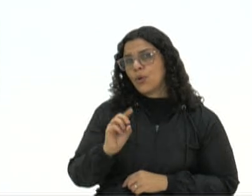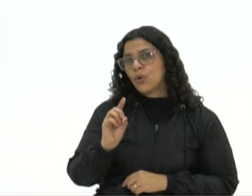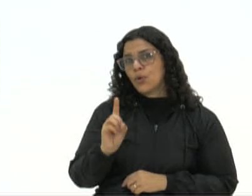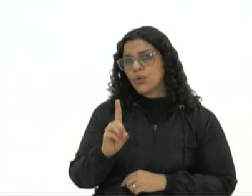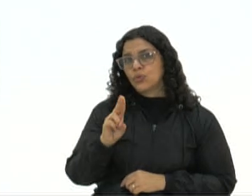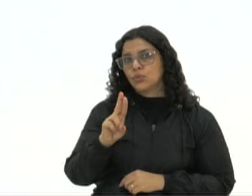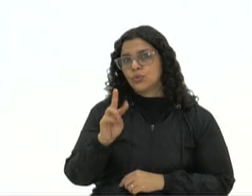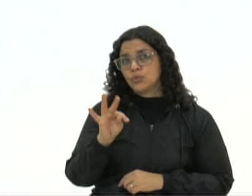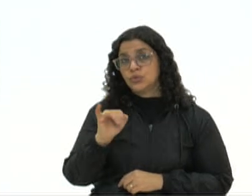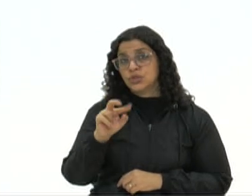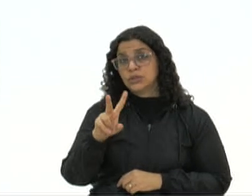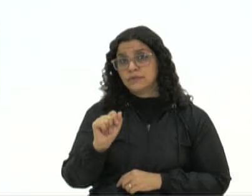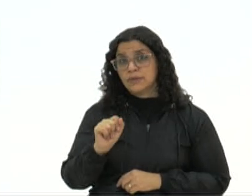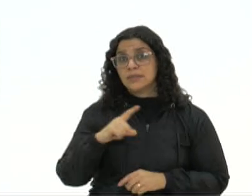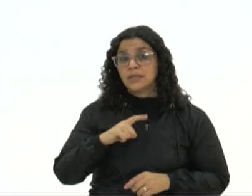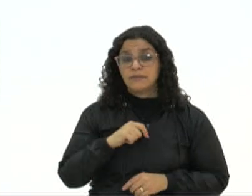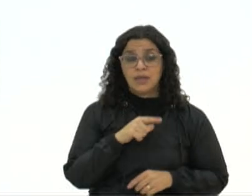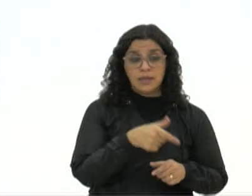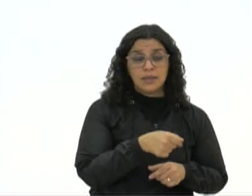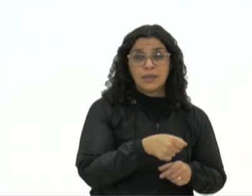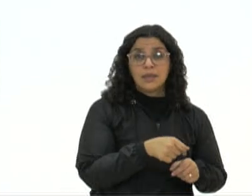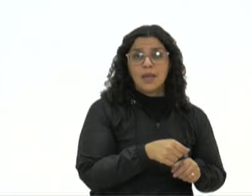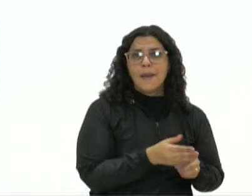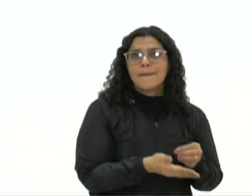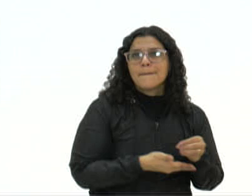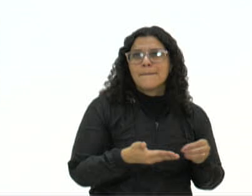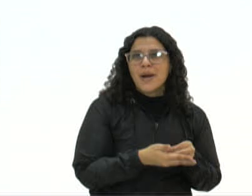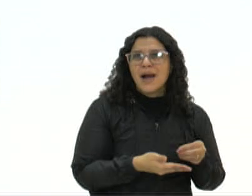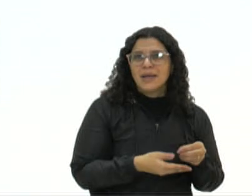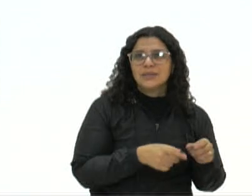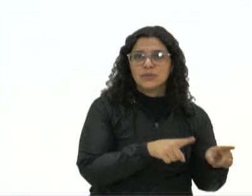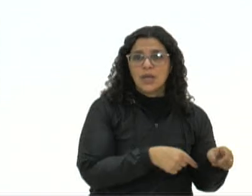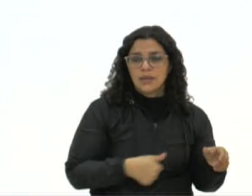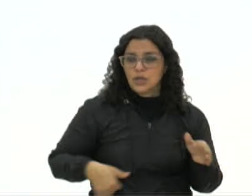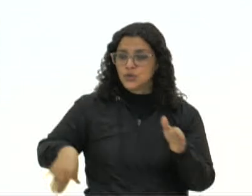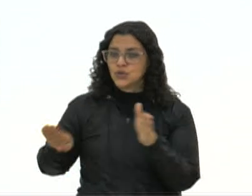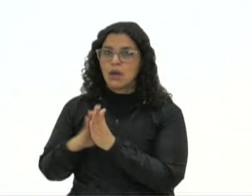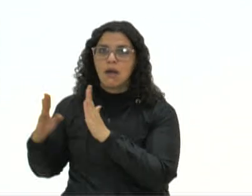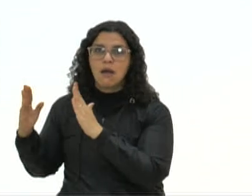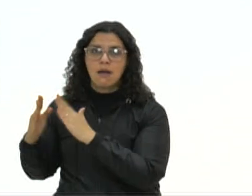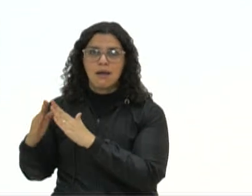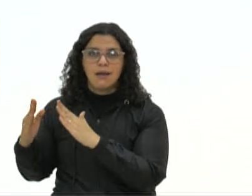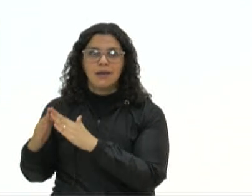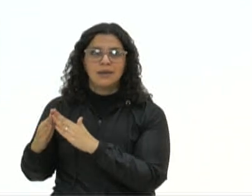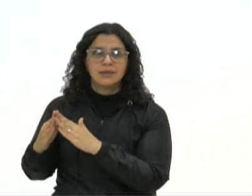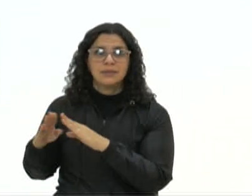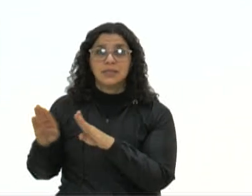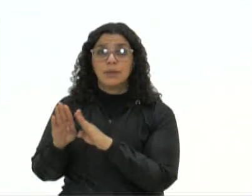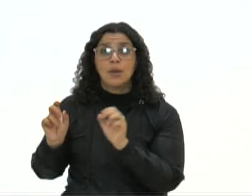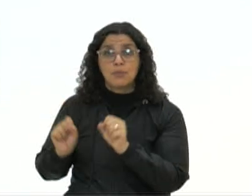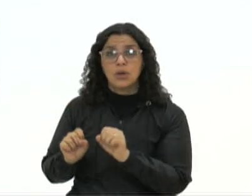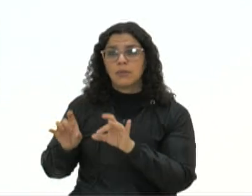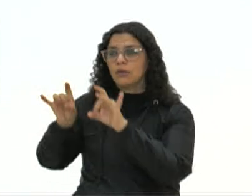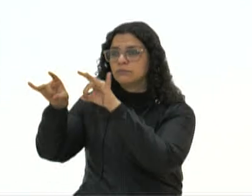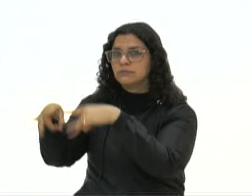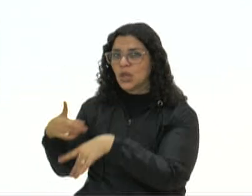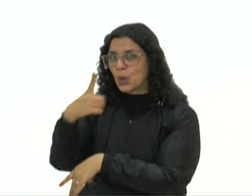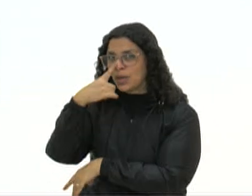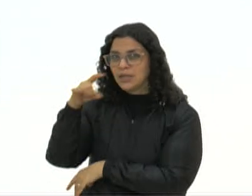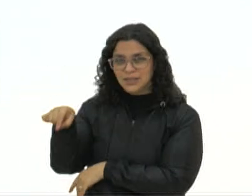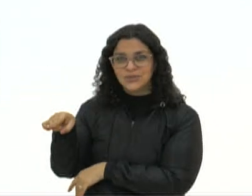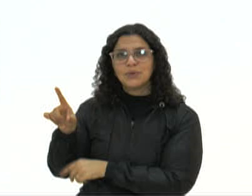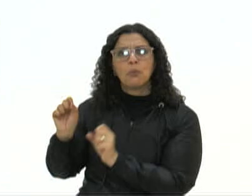a extração da matéria-prima até a chegada do produto no consumidor final e podemos ir além com o descarte